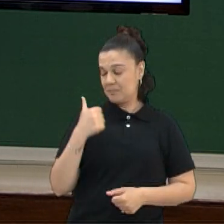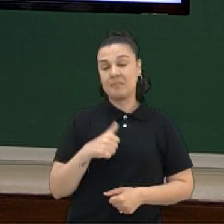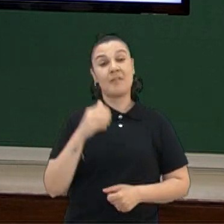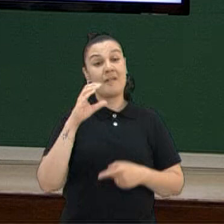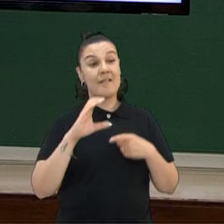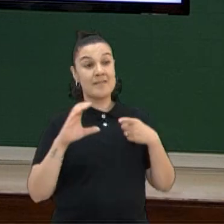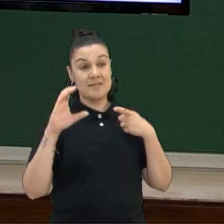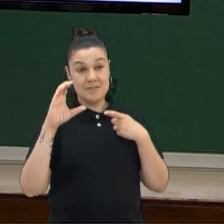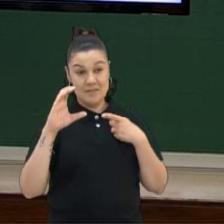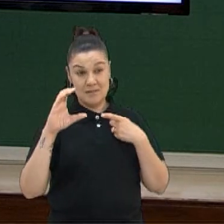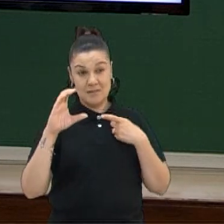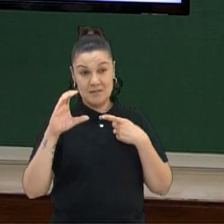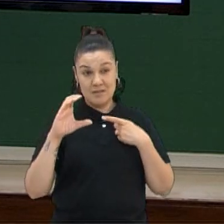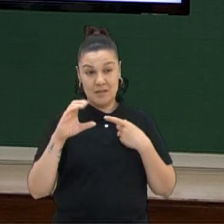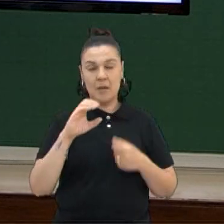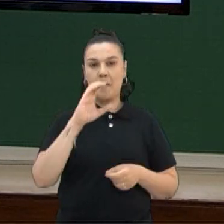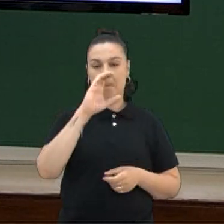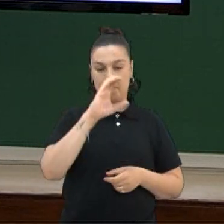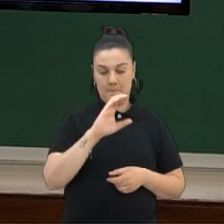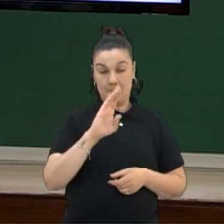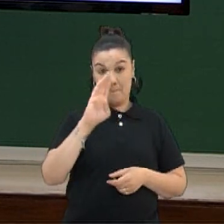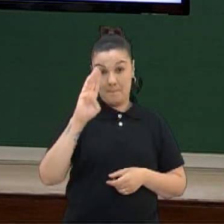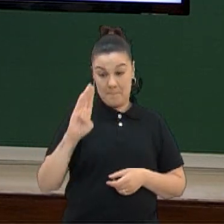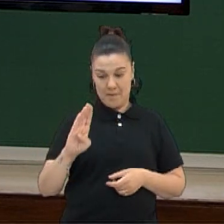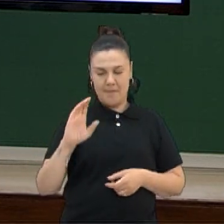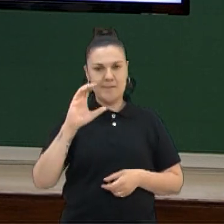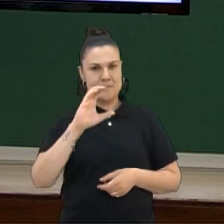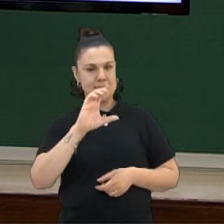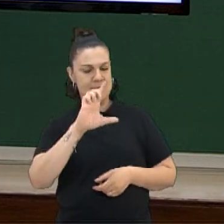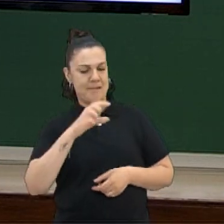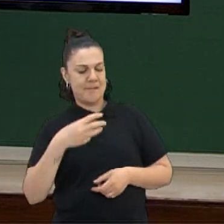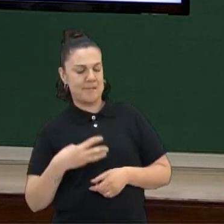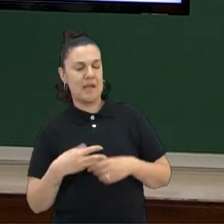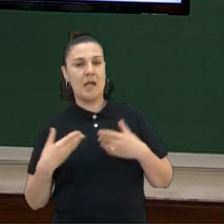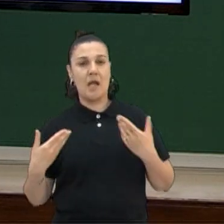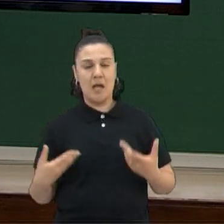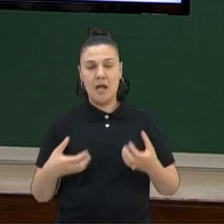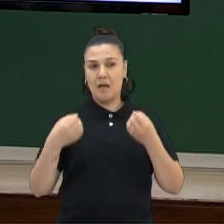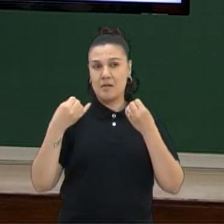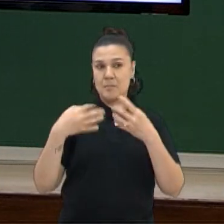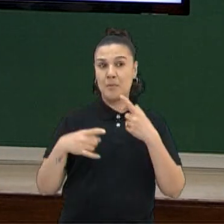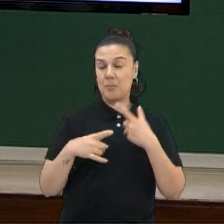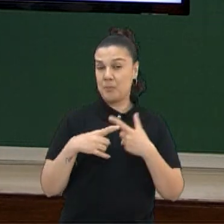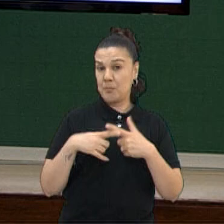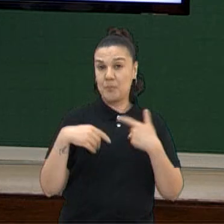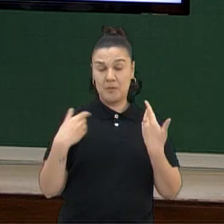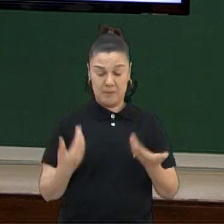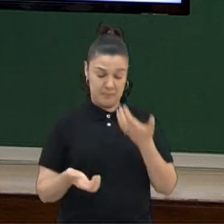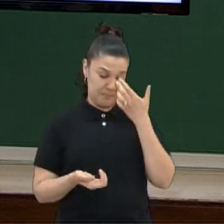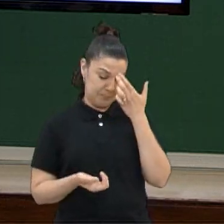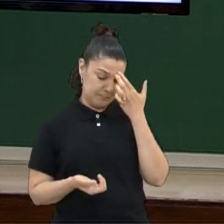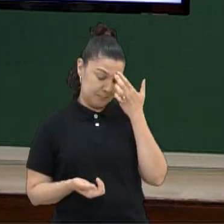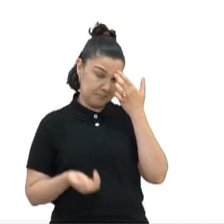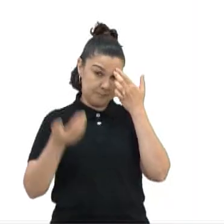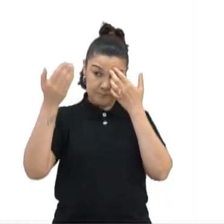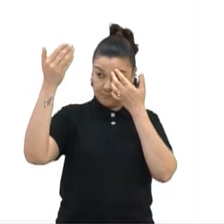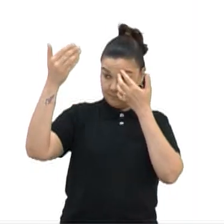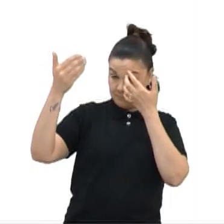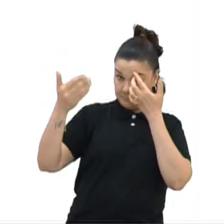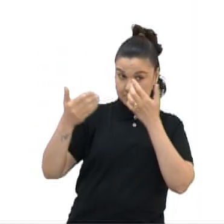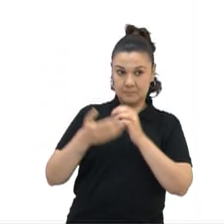letra C, BCl3. Ah, professor, explica. Explico. A molécula está aqui,